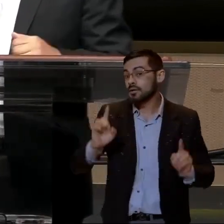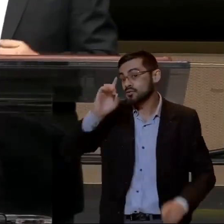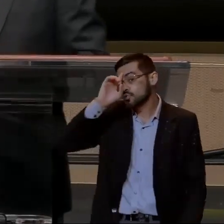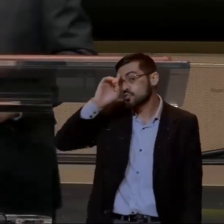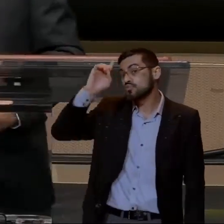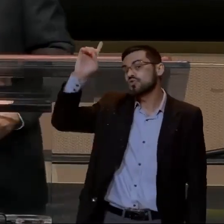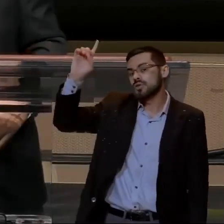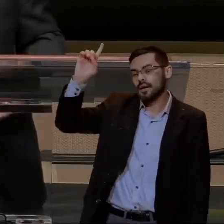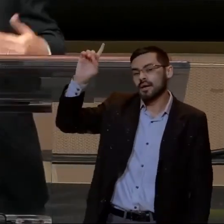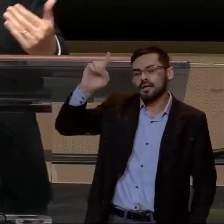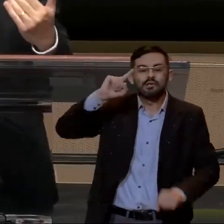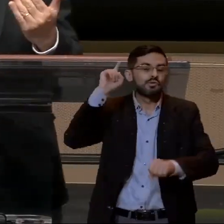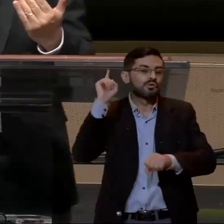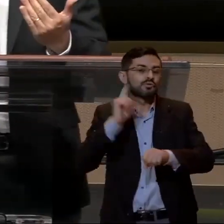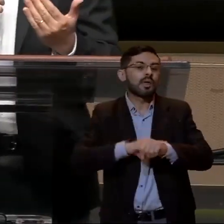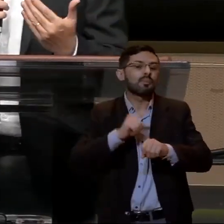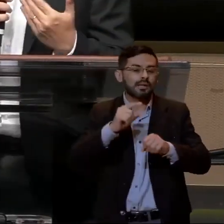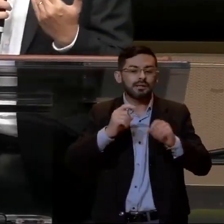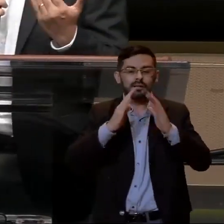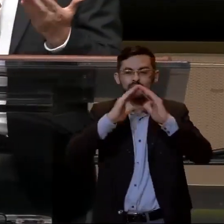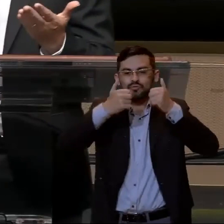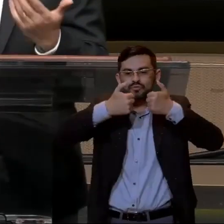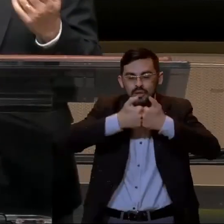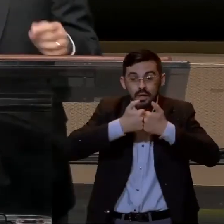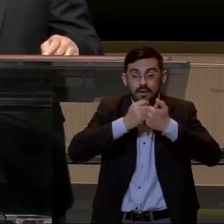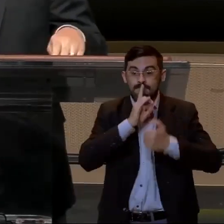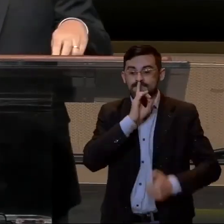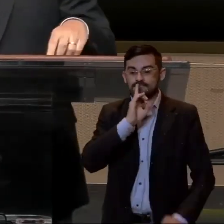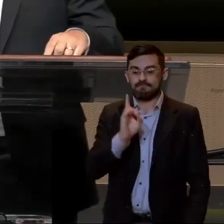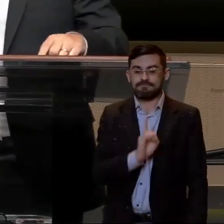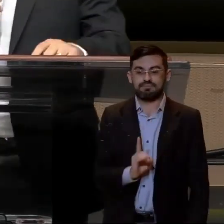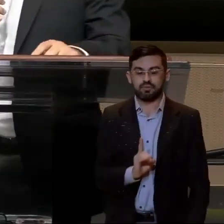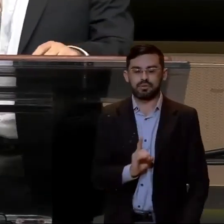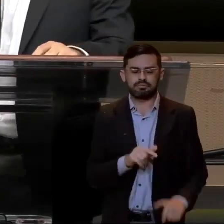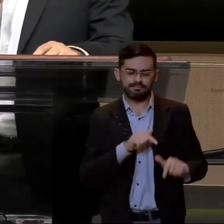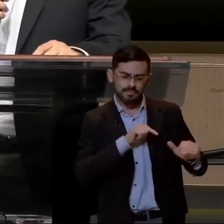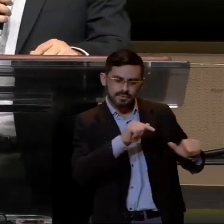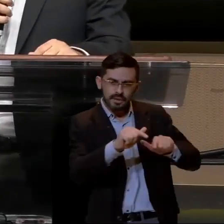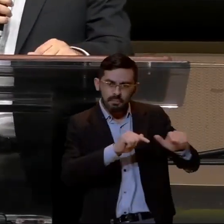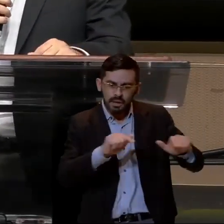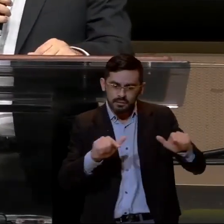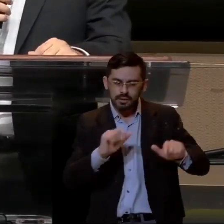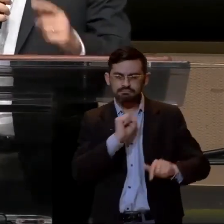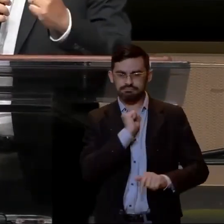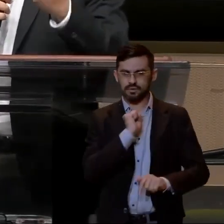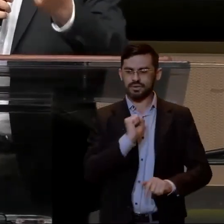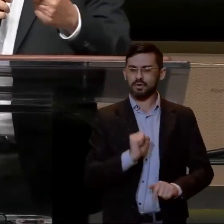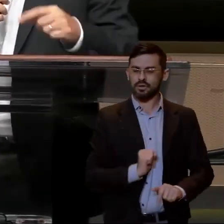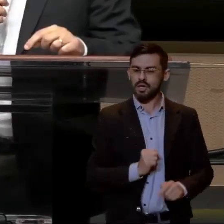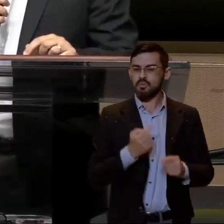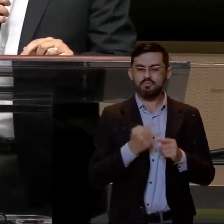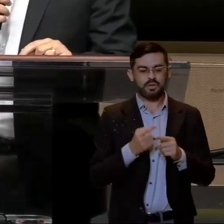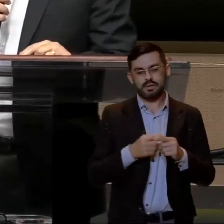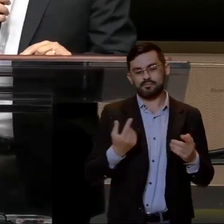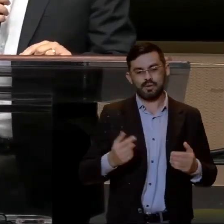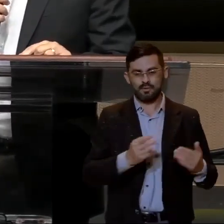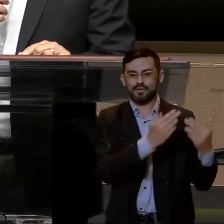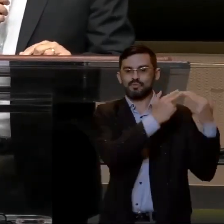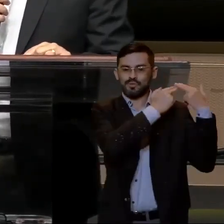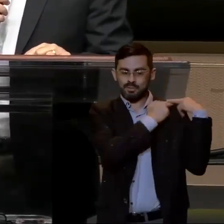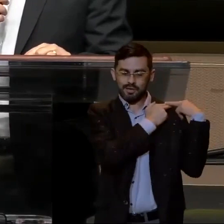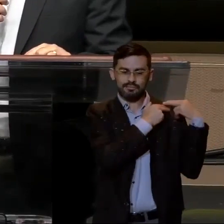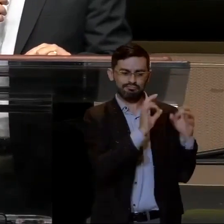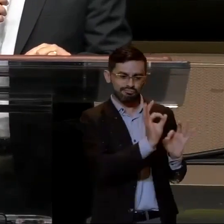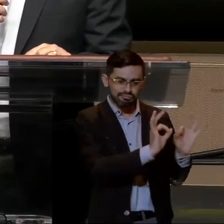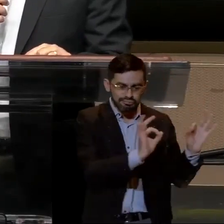dia, no templo de Jerusalém, Zacarias estava fazendo o seu trabalho de sacerdote, pois era a sua vez de fazer